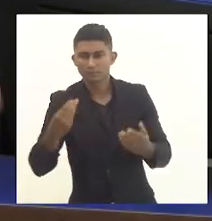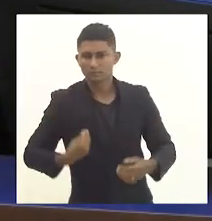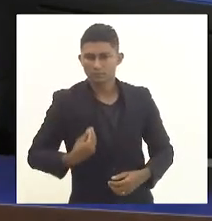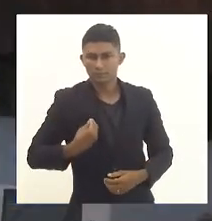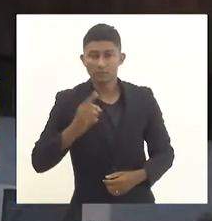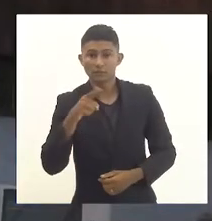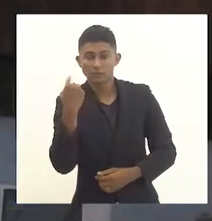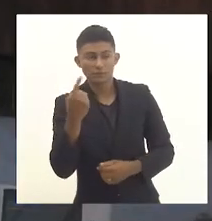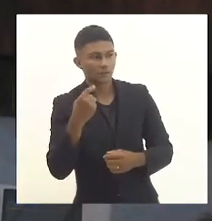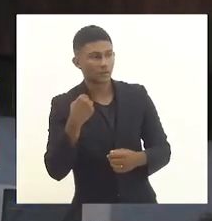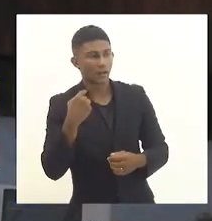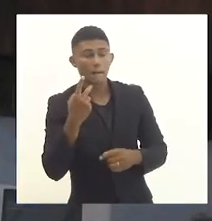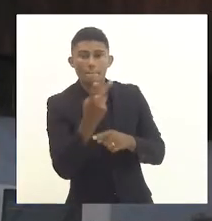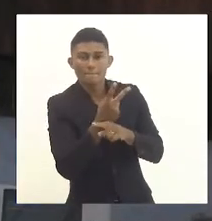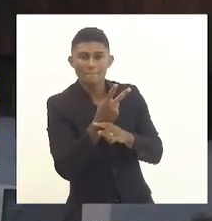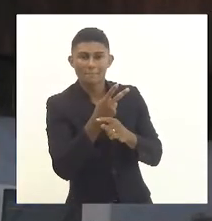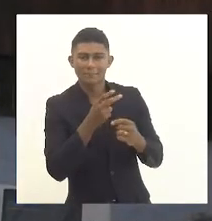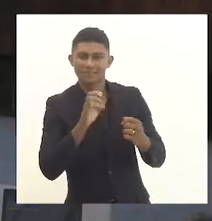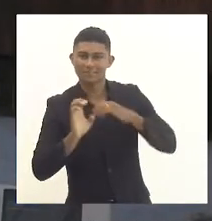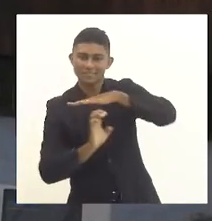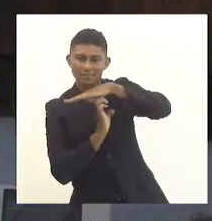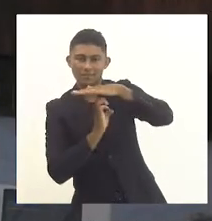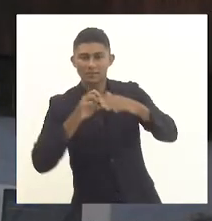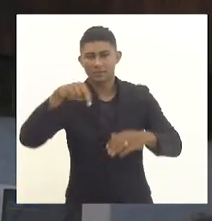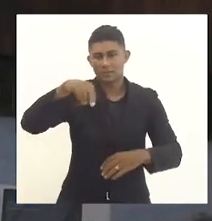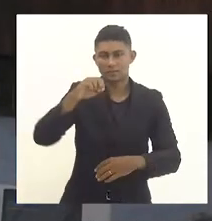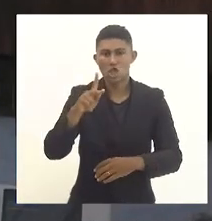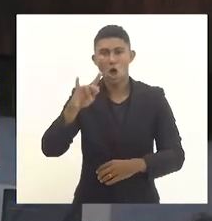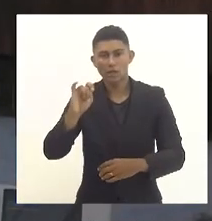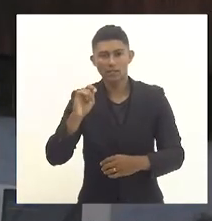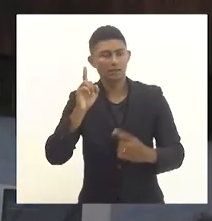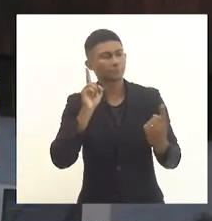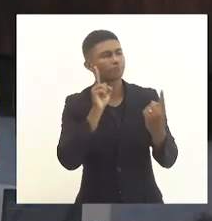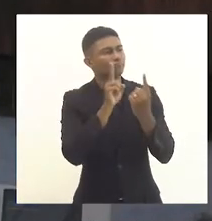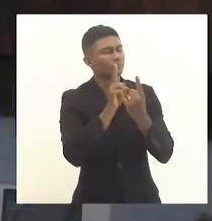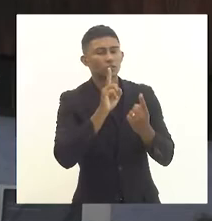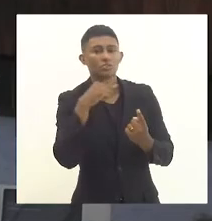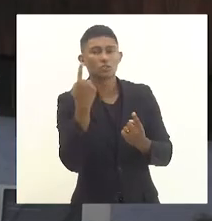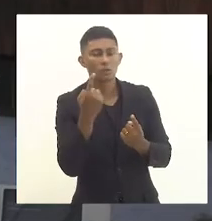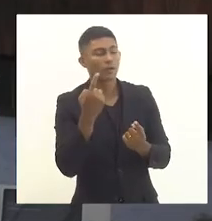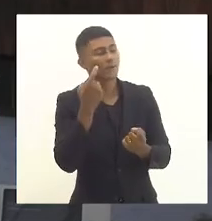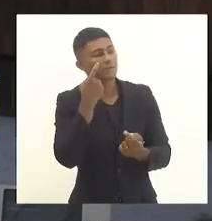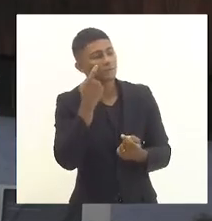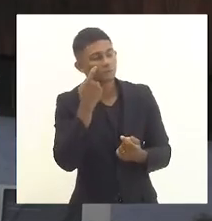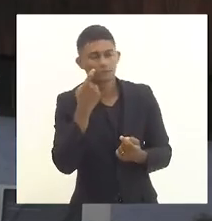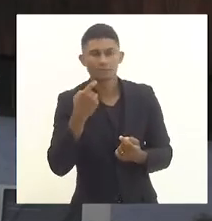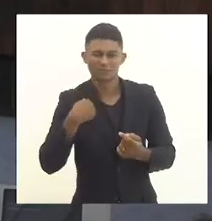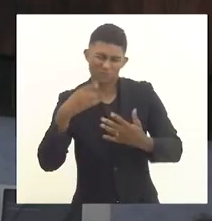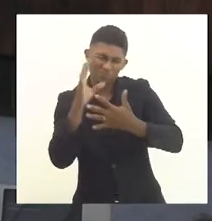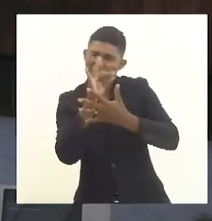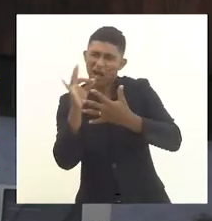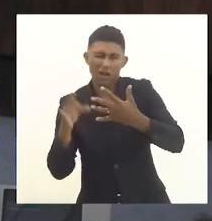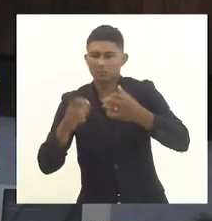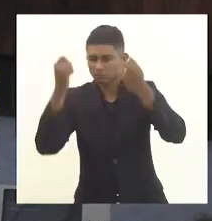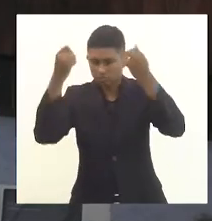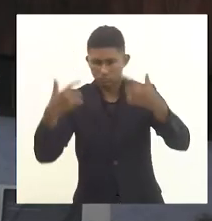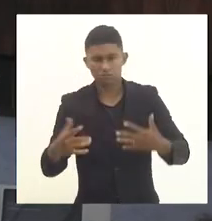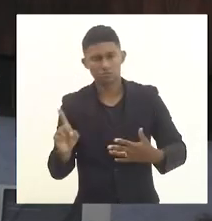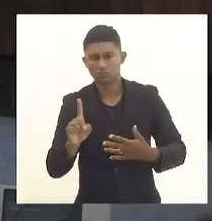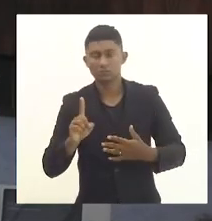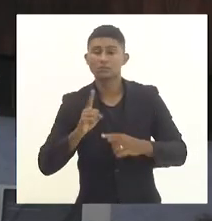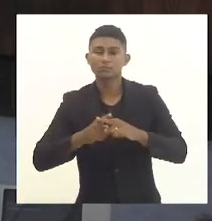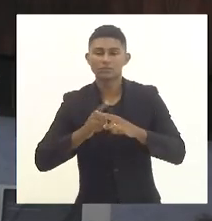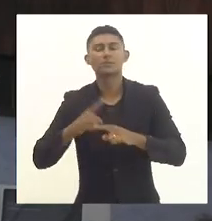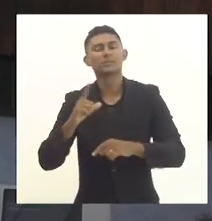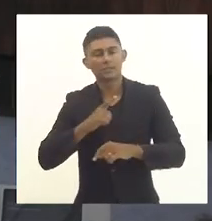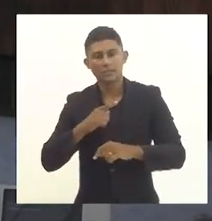Nokia, da Jugano aqui presente, era: será que nós conseguimos? E esse ponto eu não vou entrar no detalhe técnico, porque nós temos mais